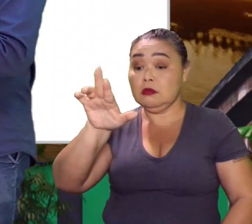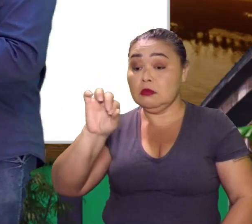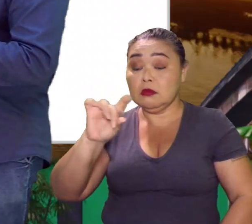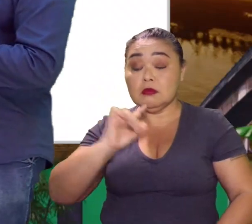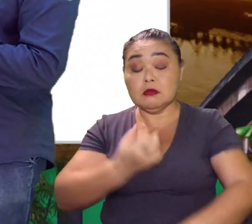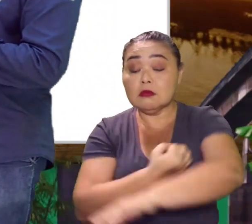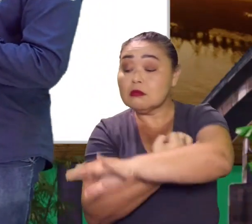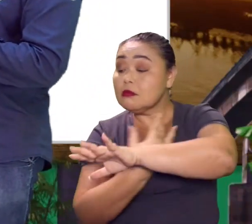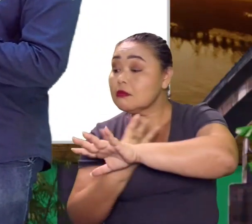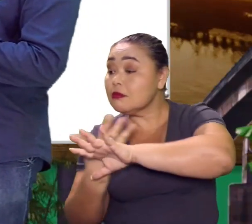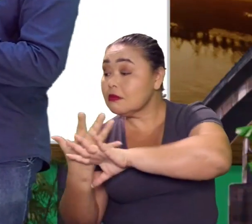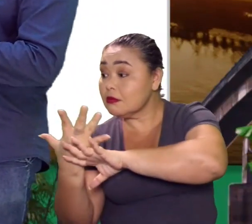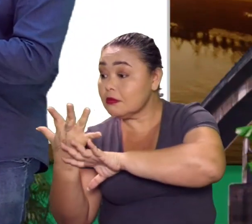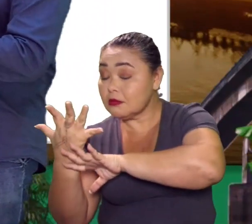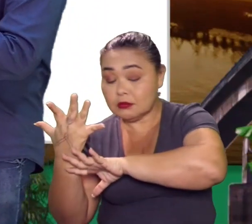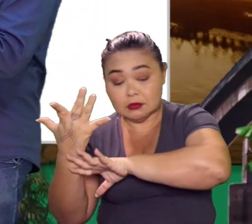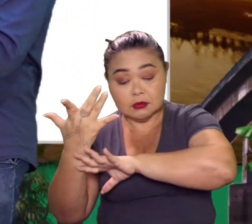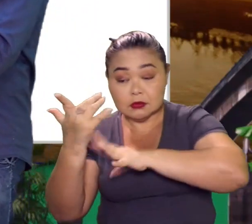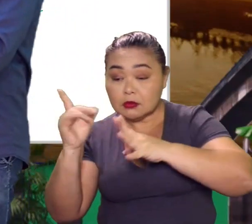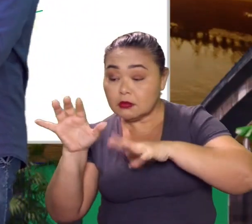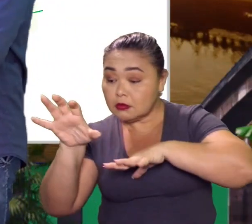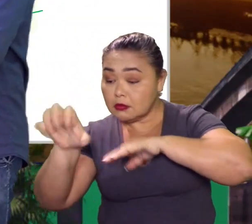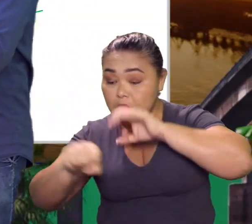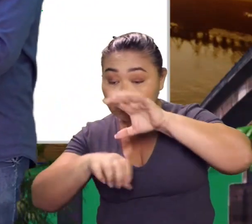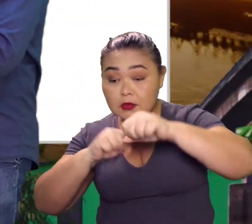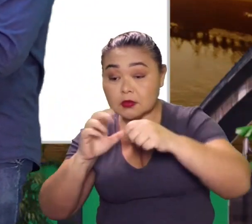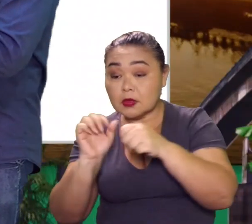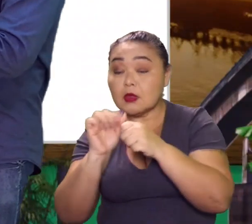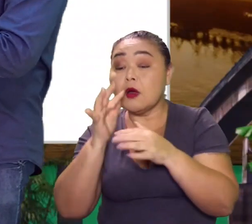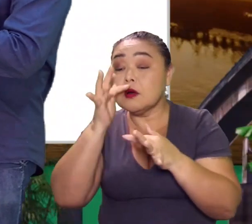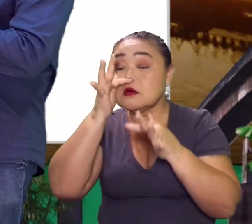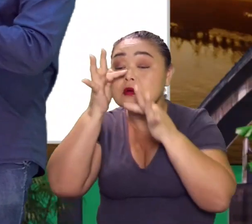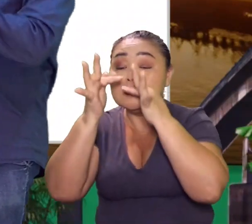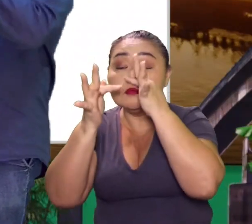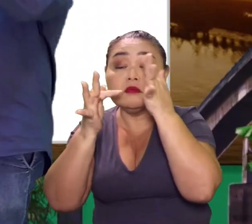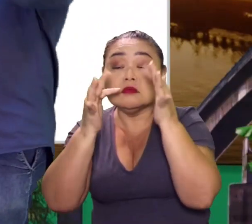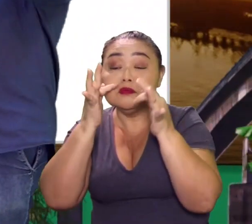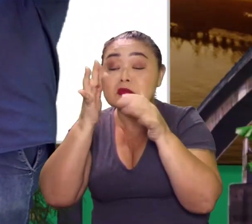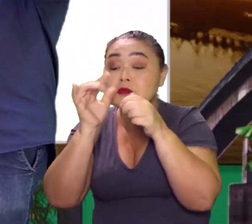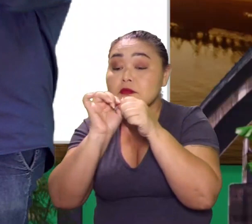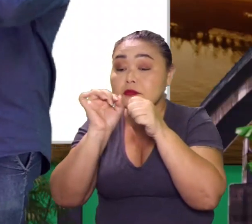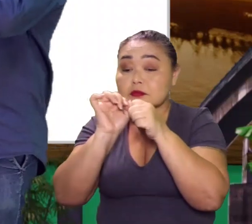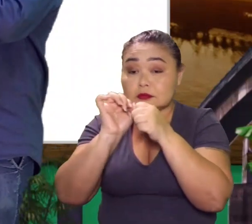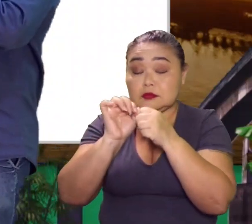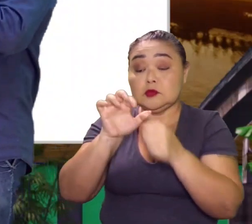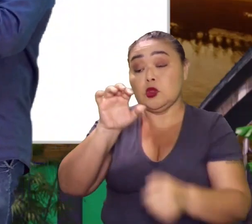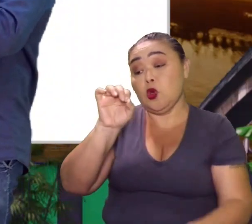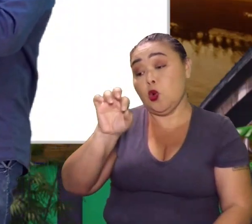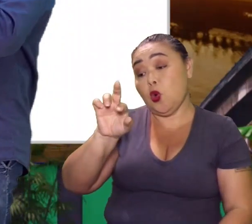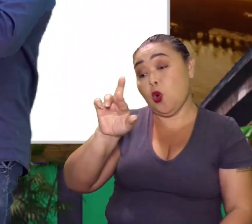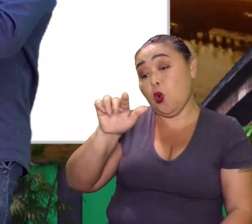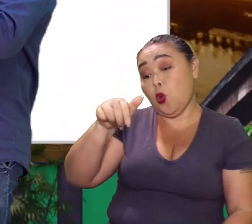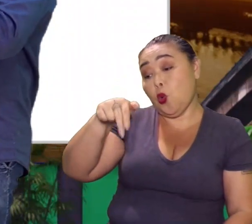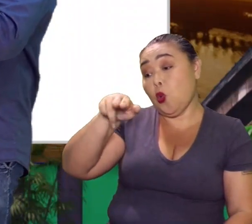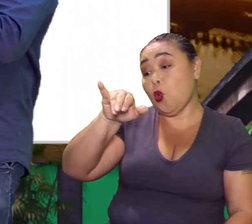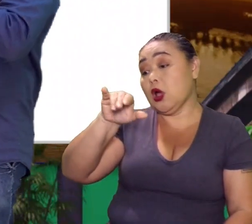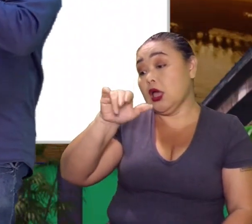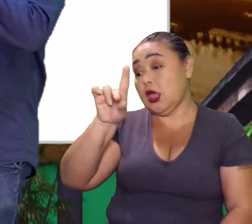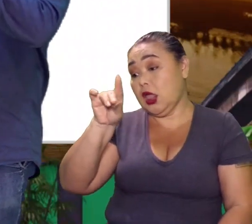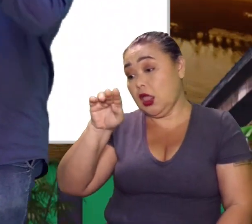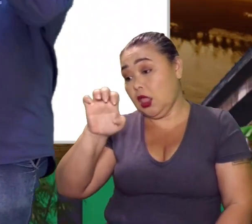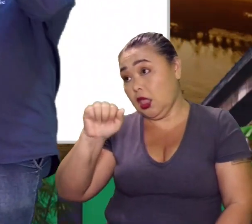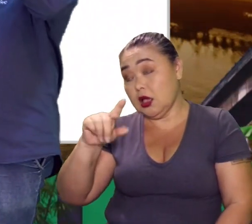muitas espécies de plantas, como por exemplo as orquídeas, que socorrem, as orquídeas, claro, as